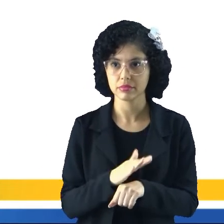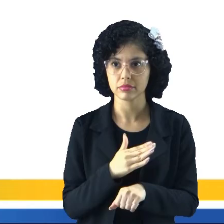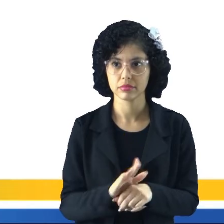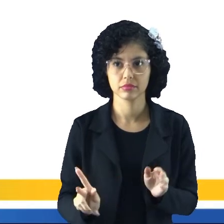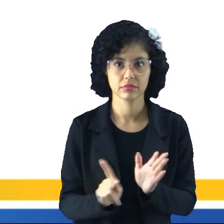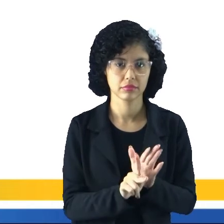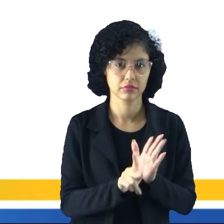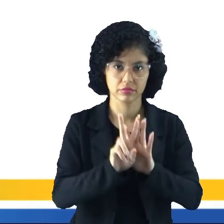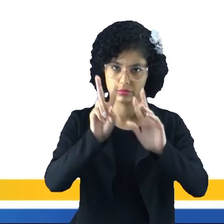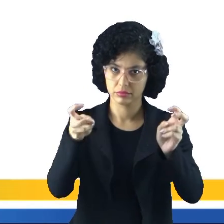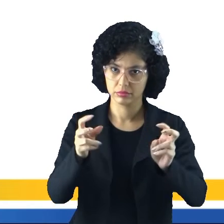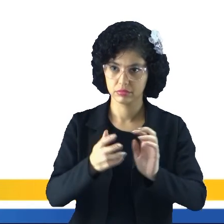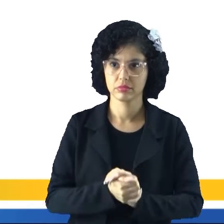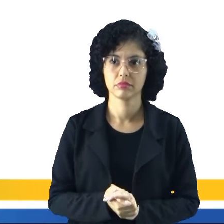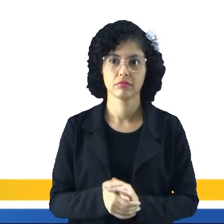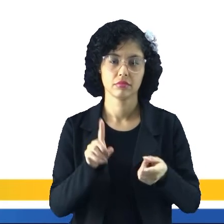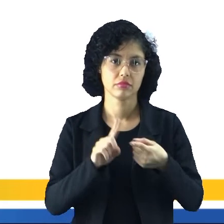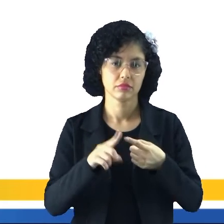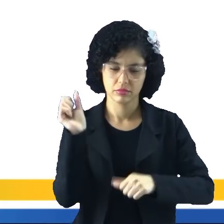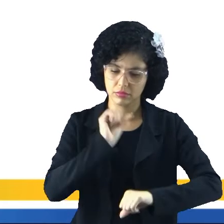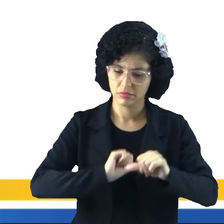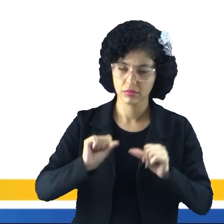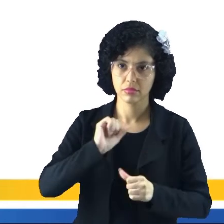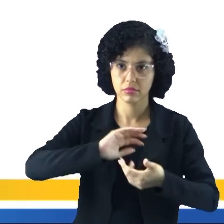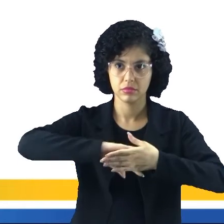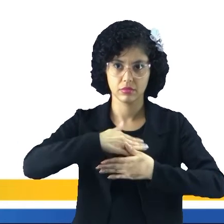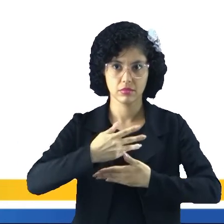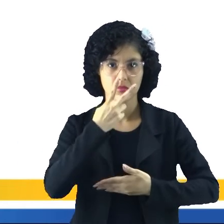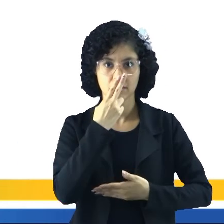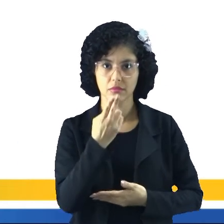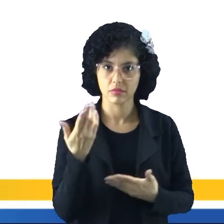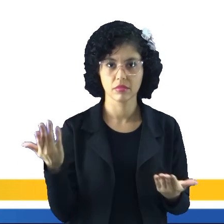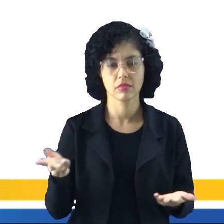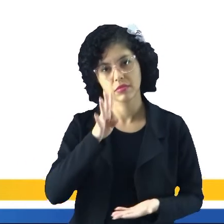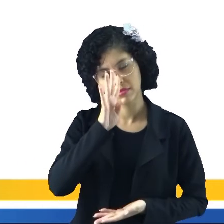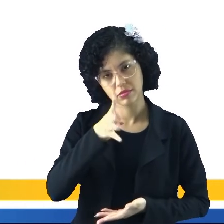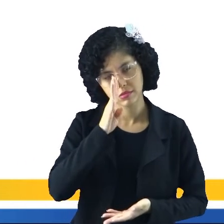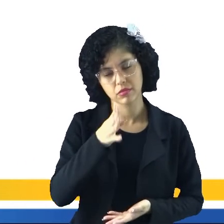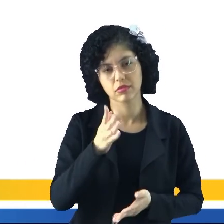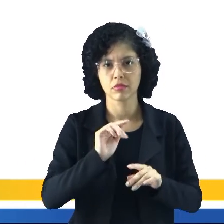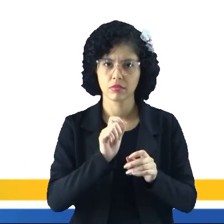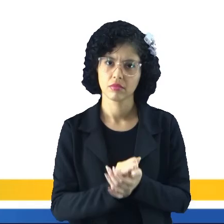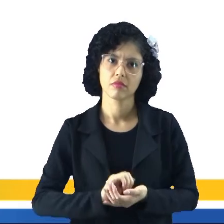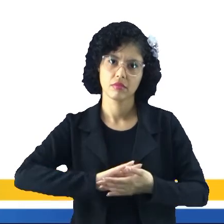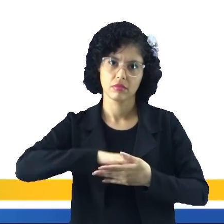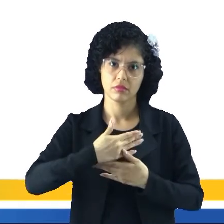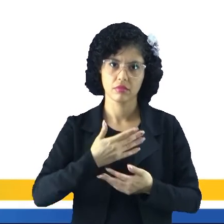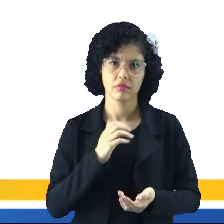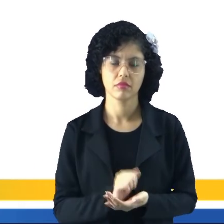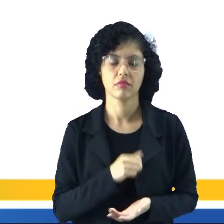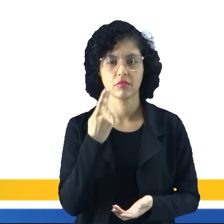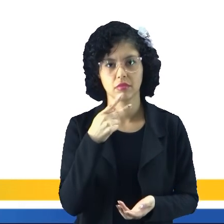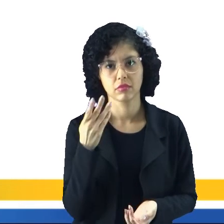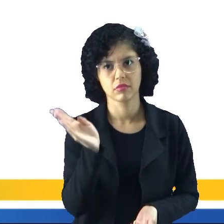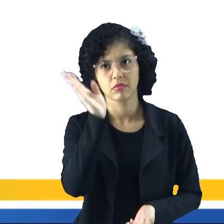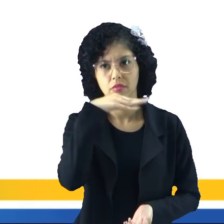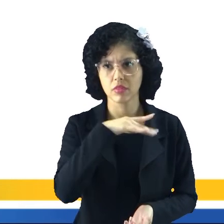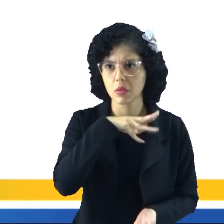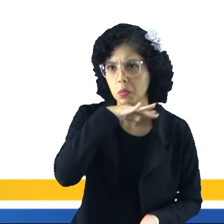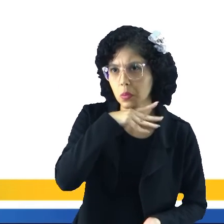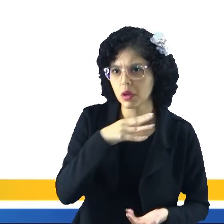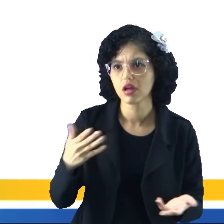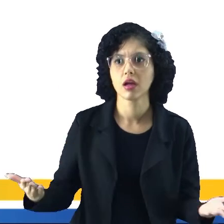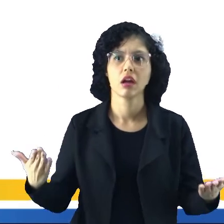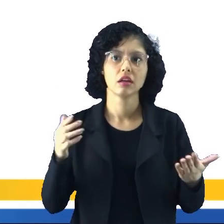condiz com a teoria. Porque se fosse o contrário, nem notebook é para ele ter. Já que ele critica, né, e fala dos malefícios,